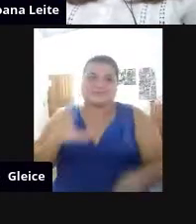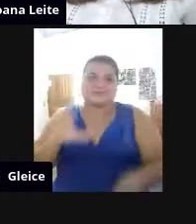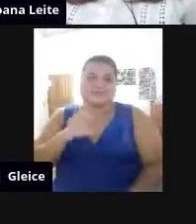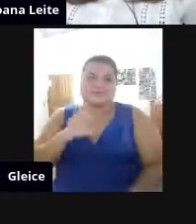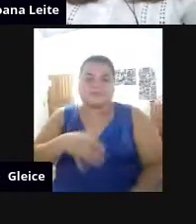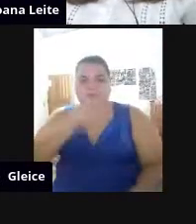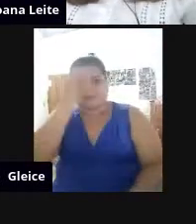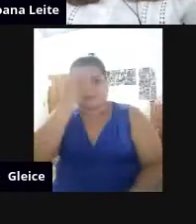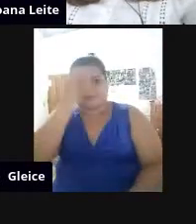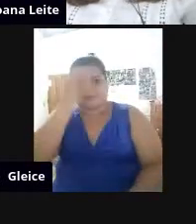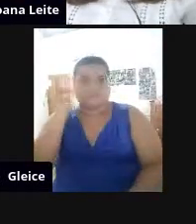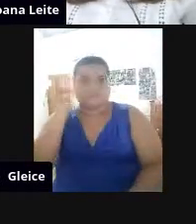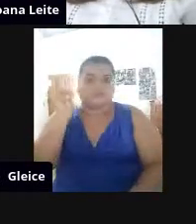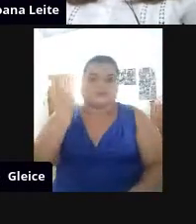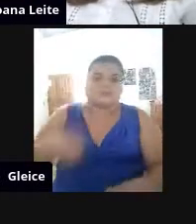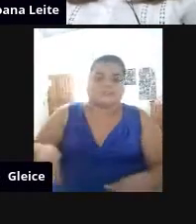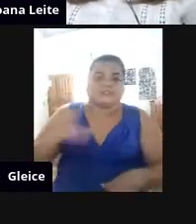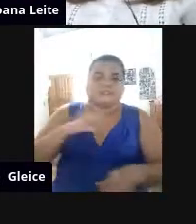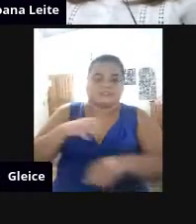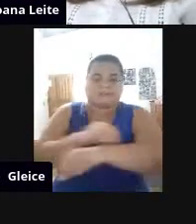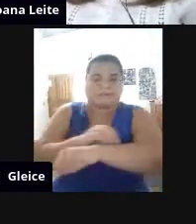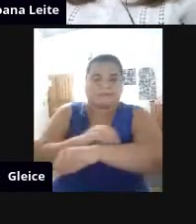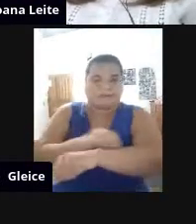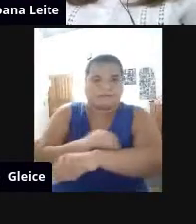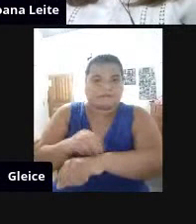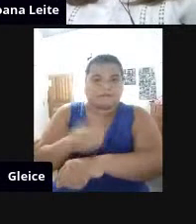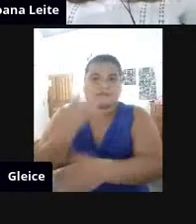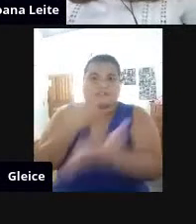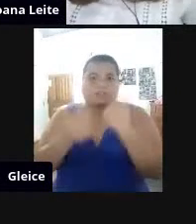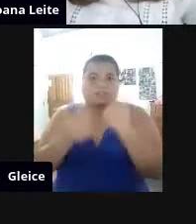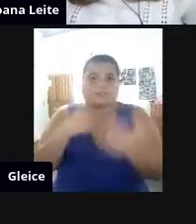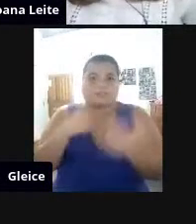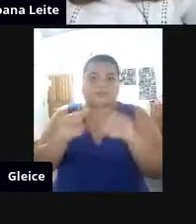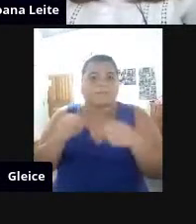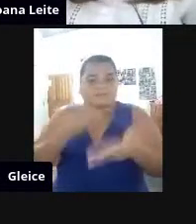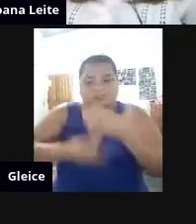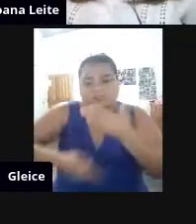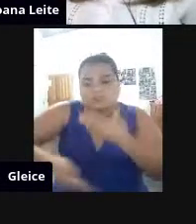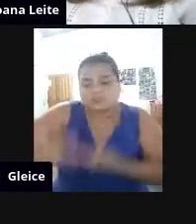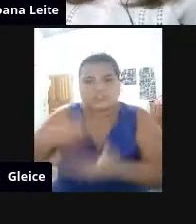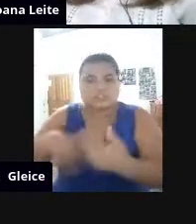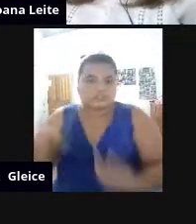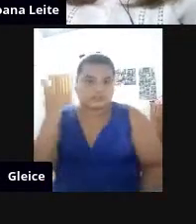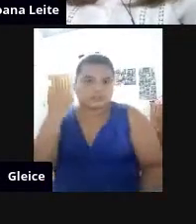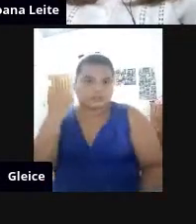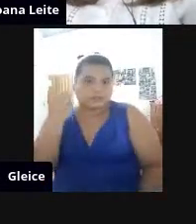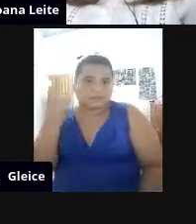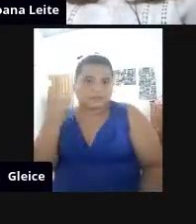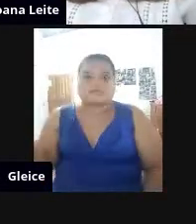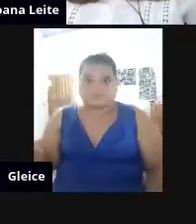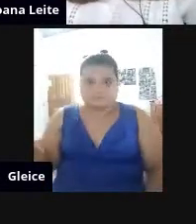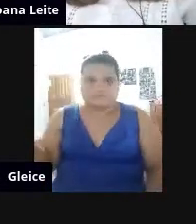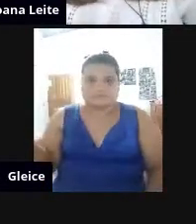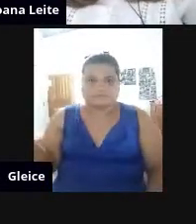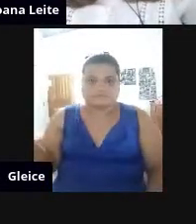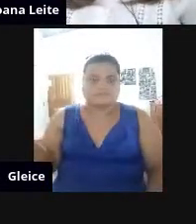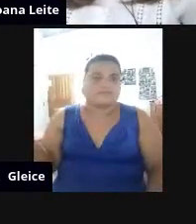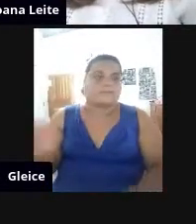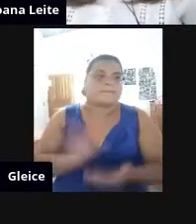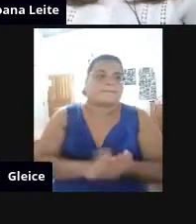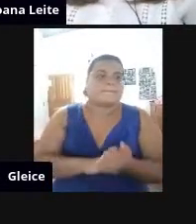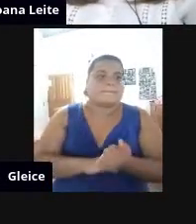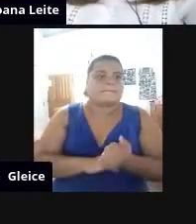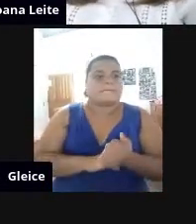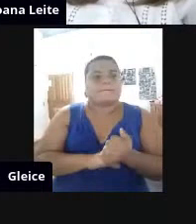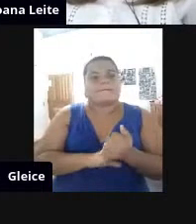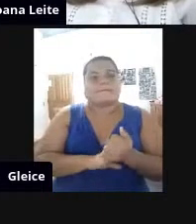outras crianças que têm alergias alimentares e que nem por isso elas deixam de socializar. Né? Então, a gente tem que refletir quanto a isso. Às vezes, a dieta